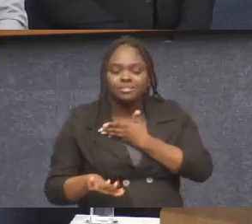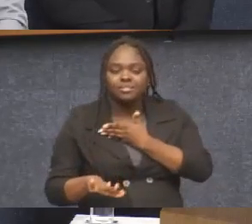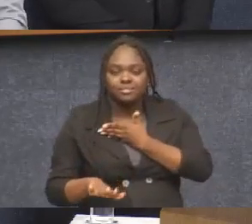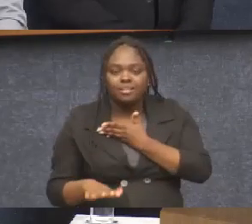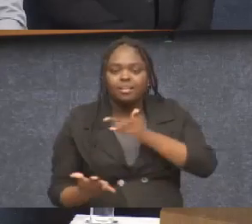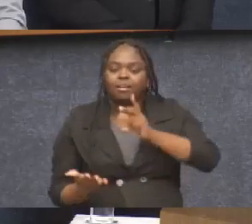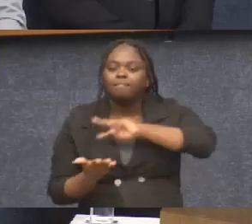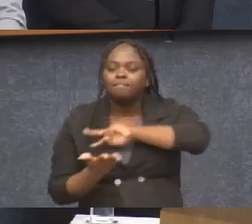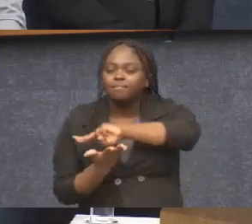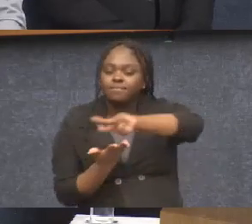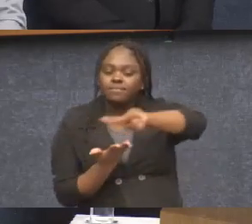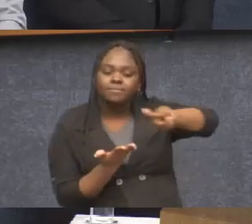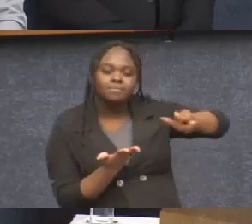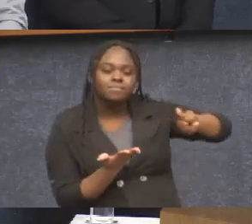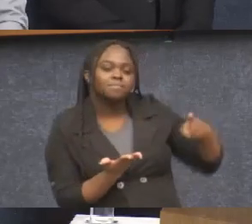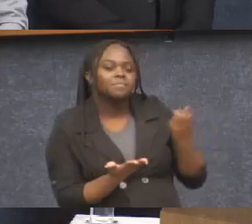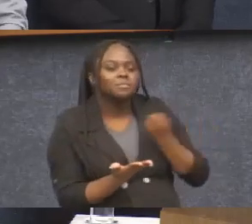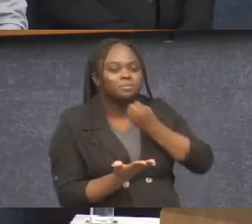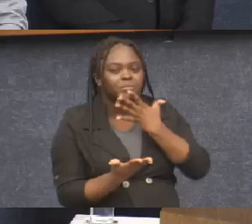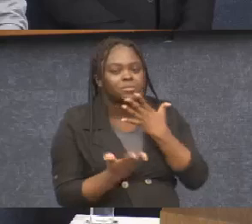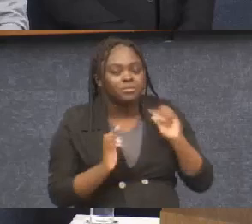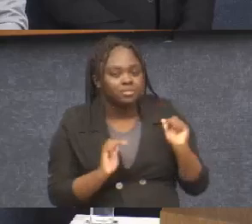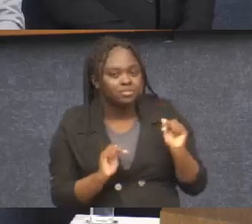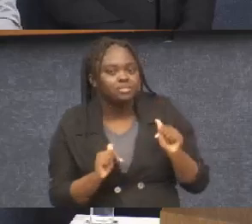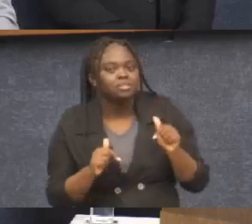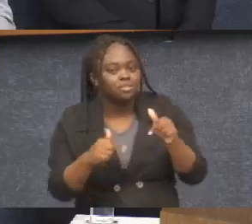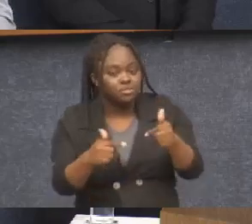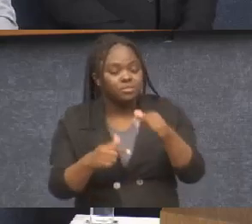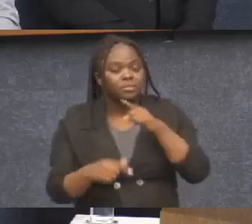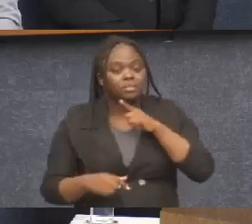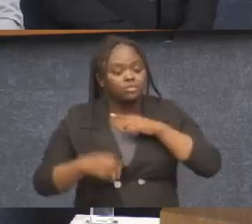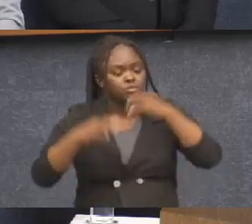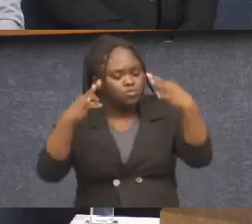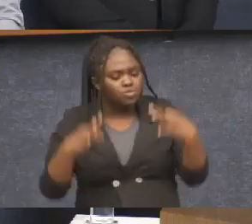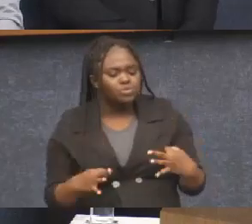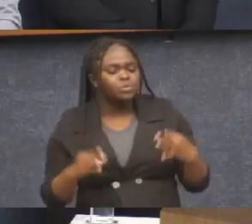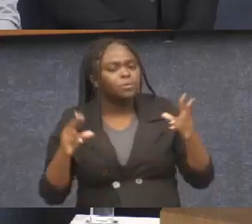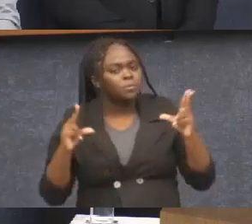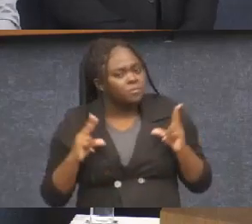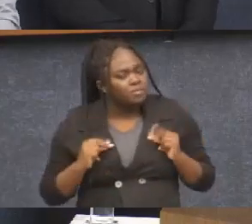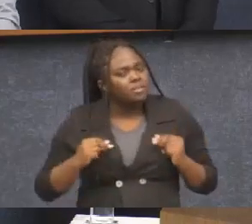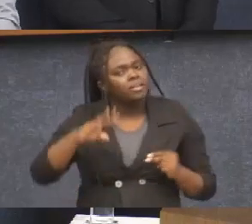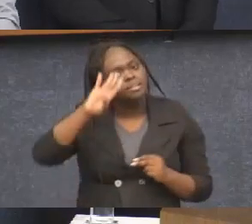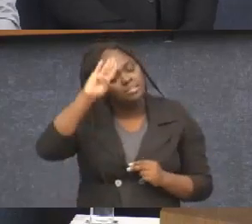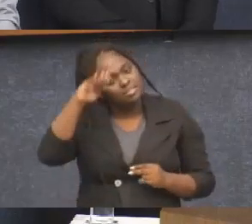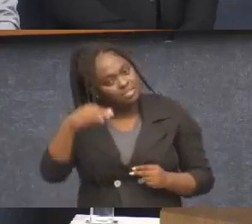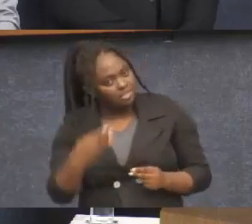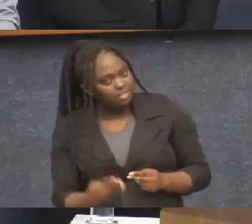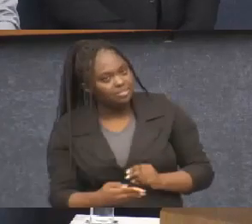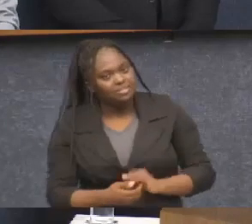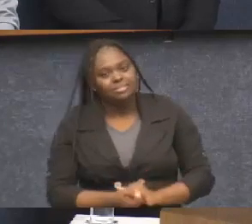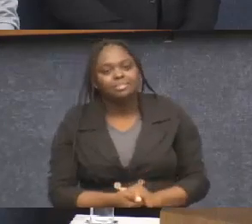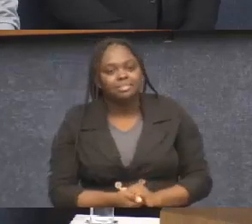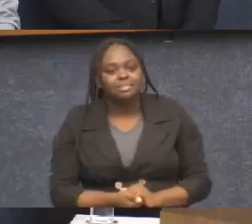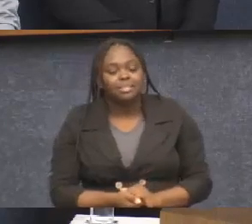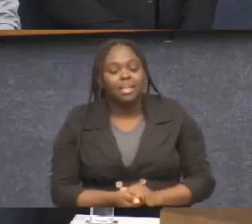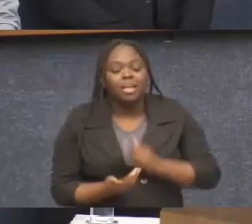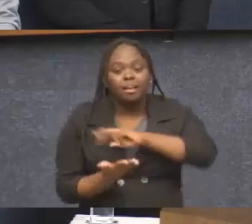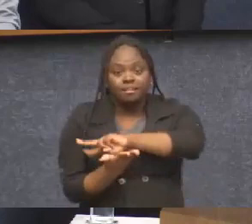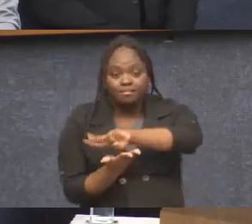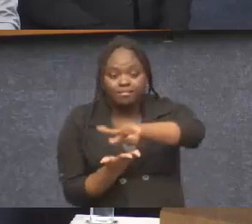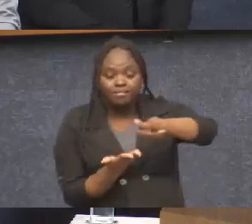Variadas são as boas ações que referendaram esta justa e merecida homenagem. Variadas